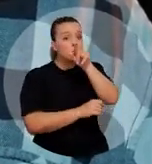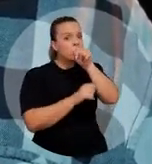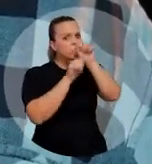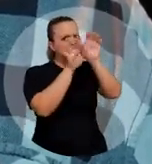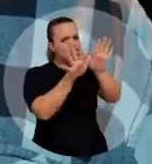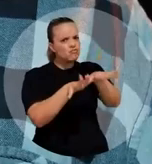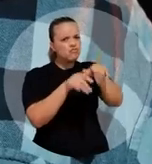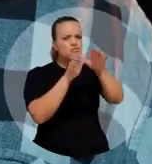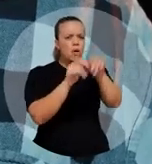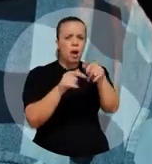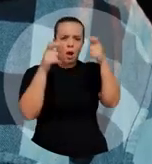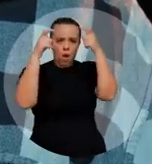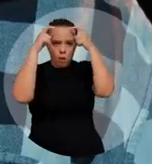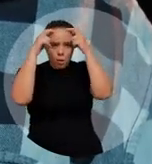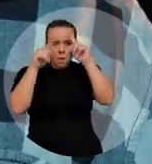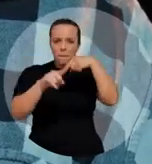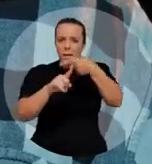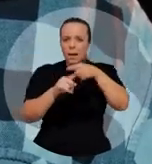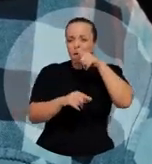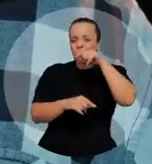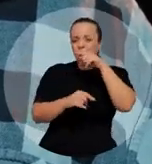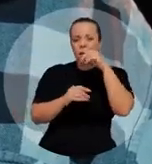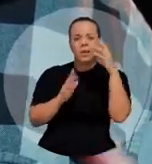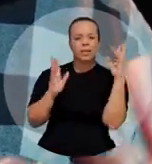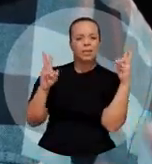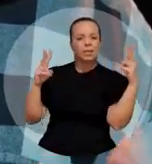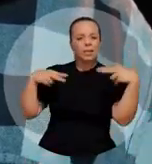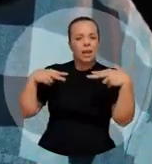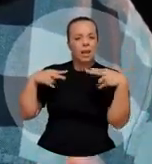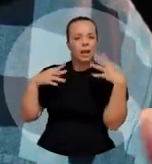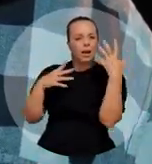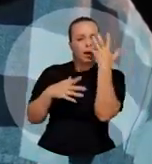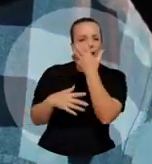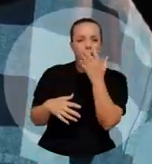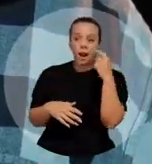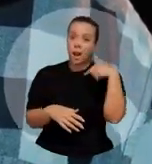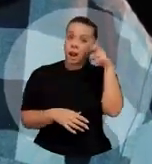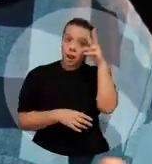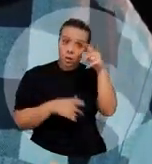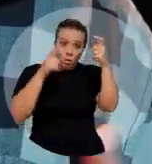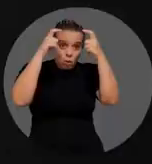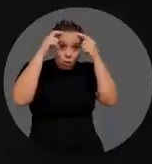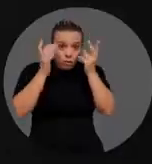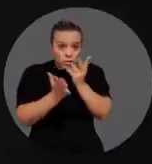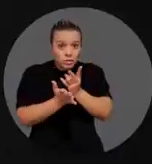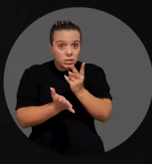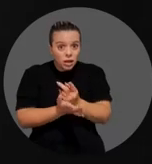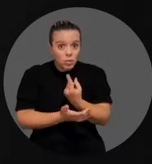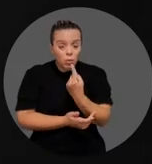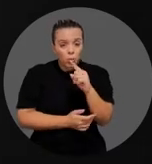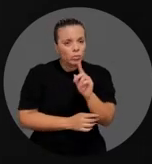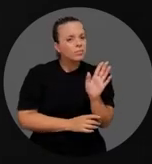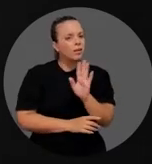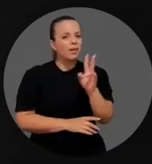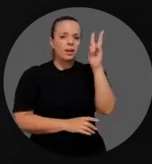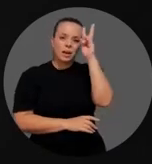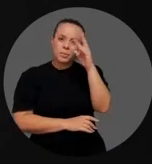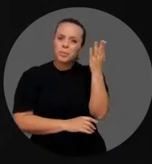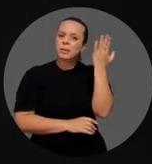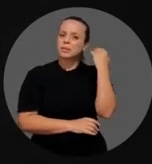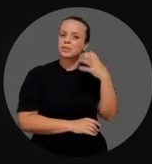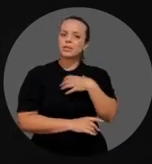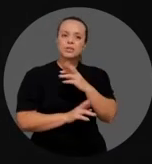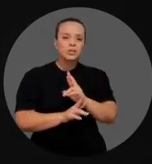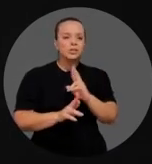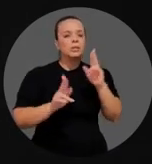arpia e se apaixonando por essa águia e relembrando que ele nunca foi só urso, ele sempre tinha sido outras coisas antes, ele